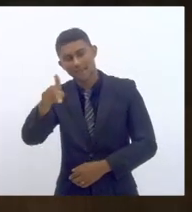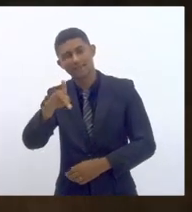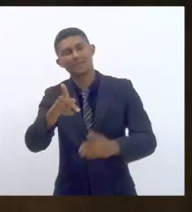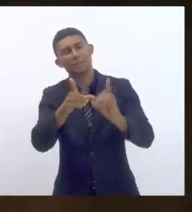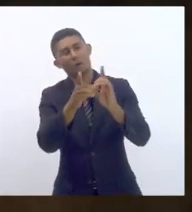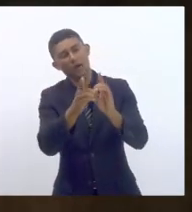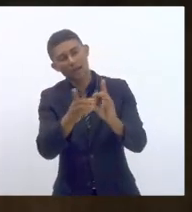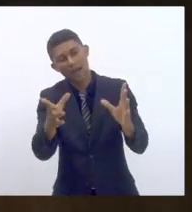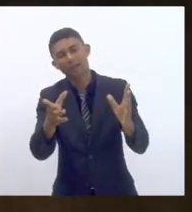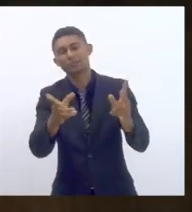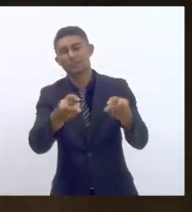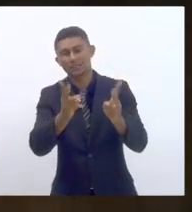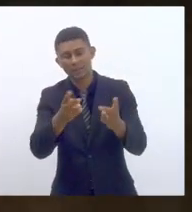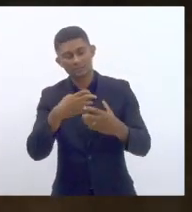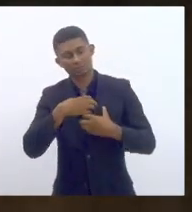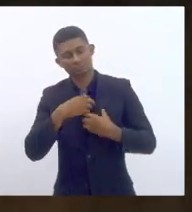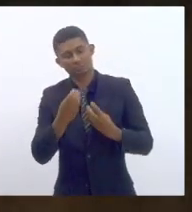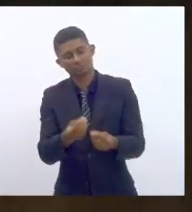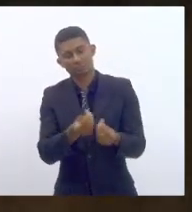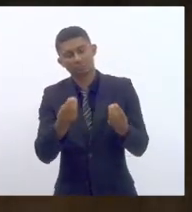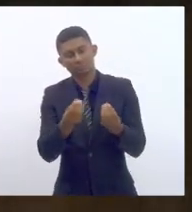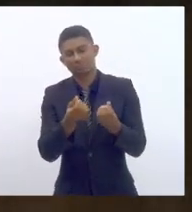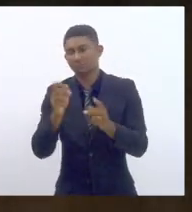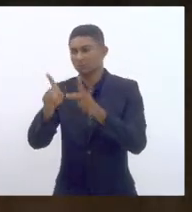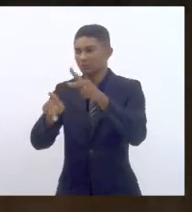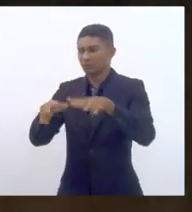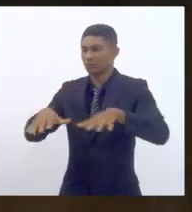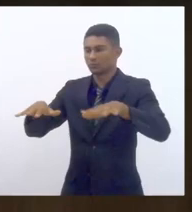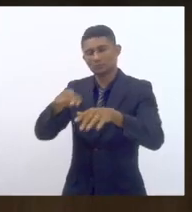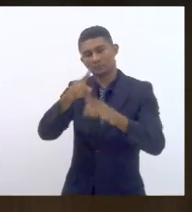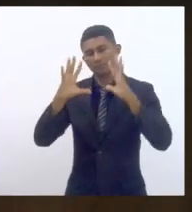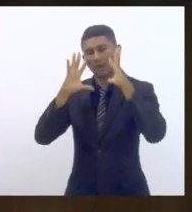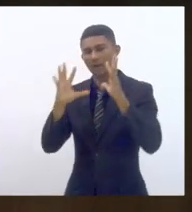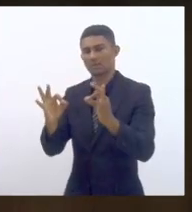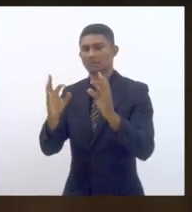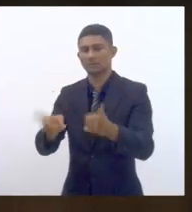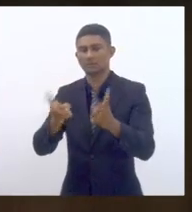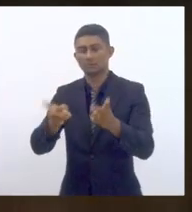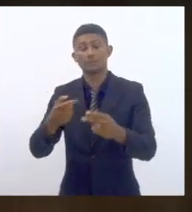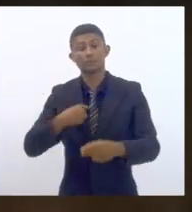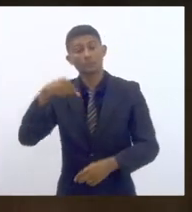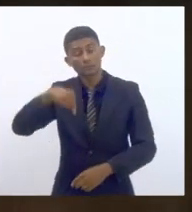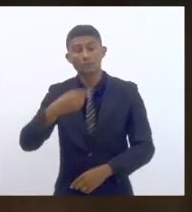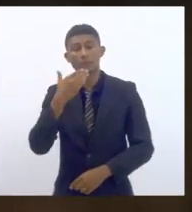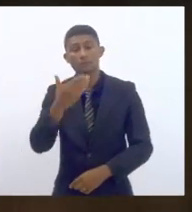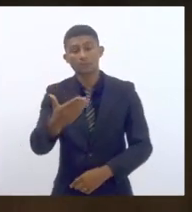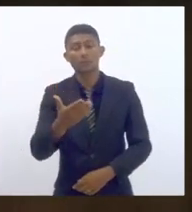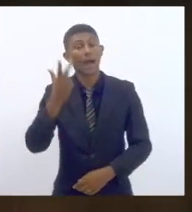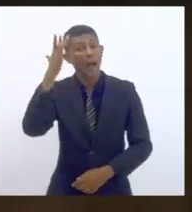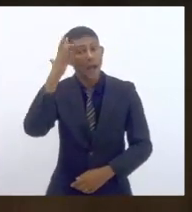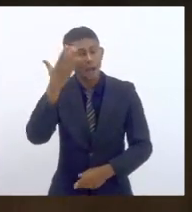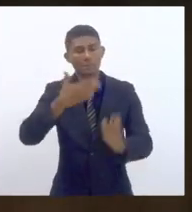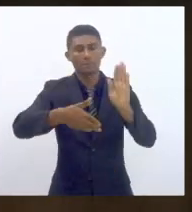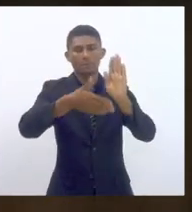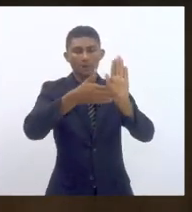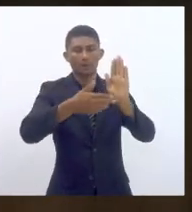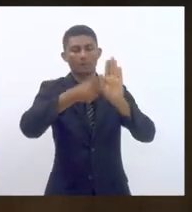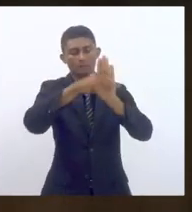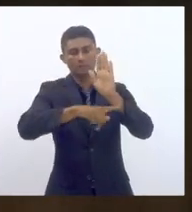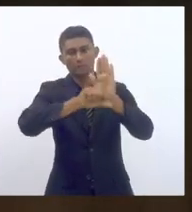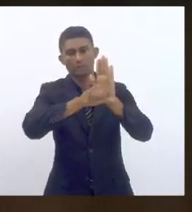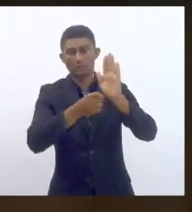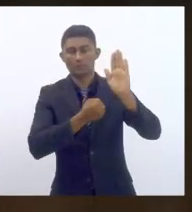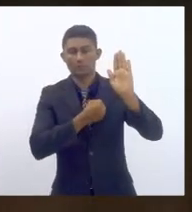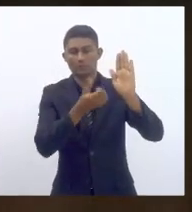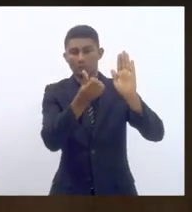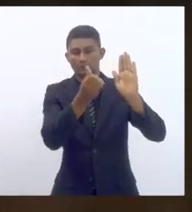Siciliano, sempre sensível aos anseios populares, venho aqui requerer a inclusão na pauta de amanhã do PL